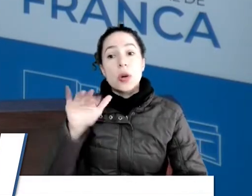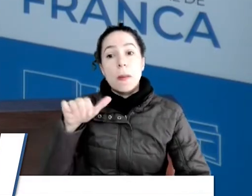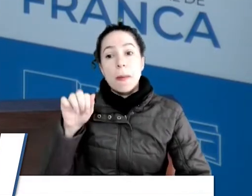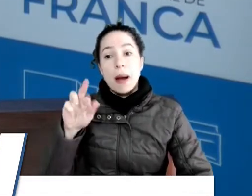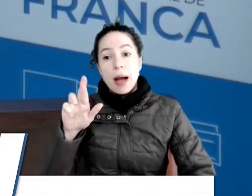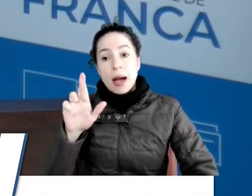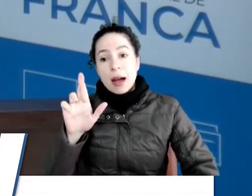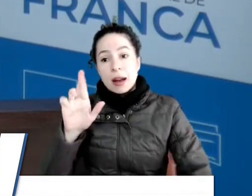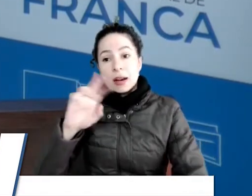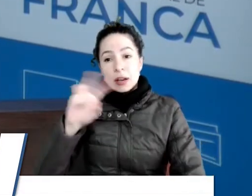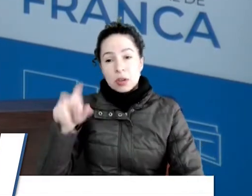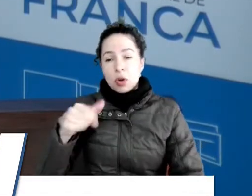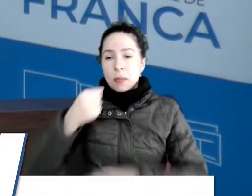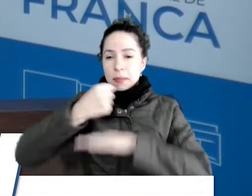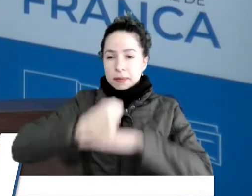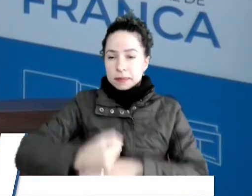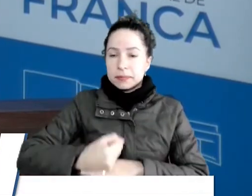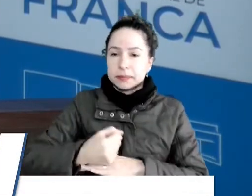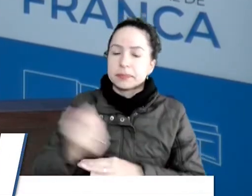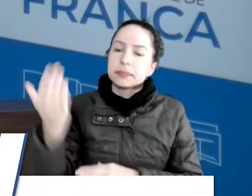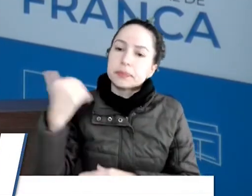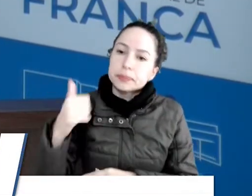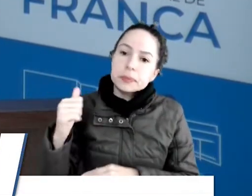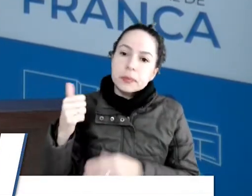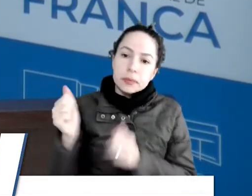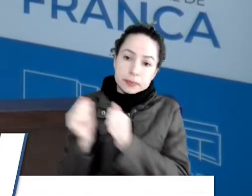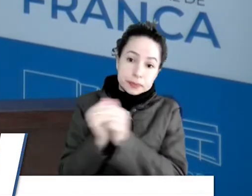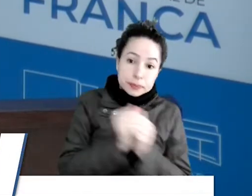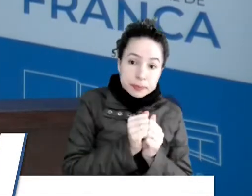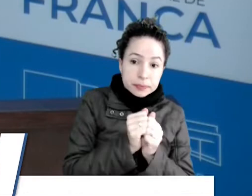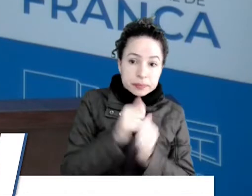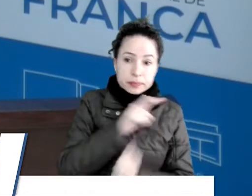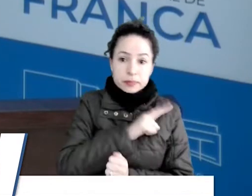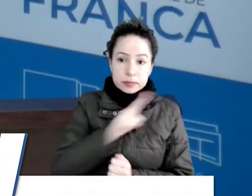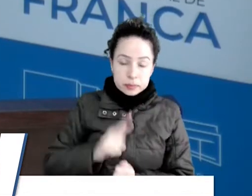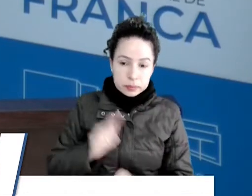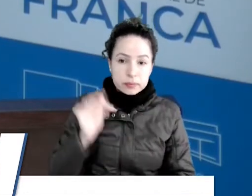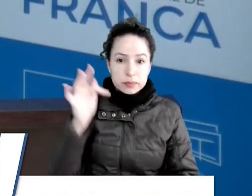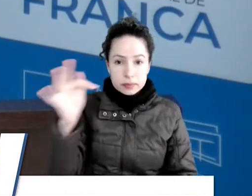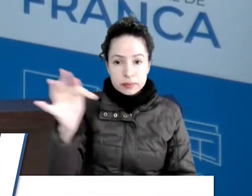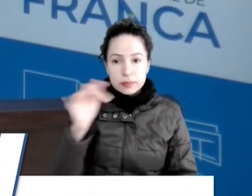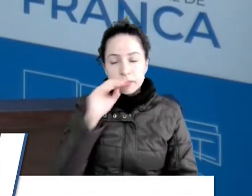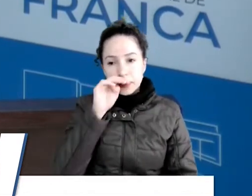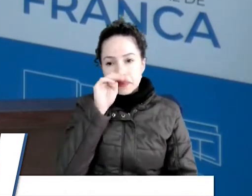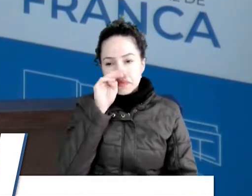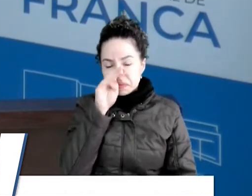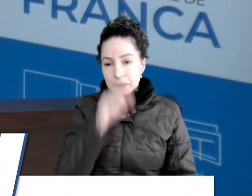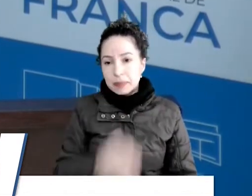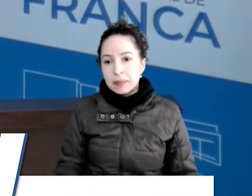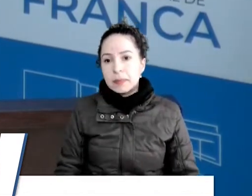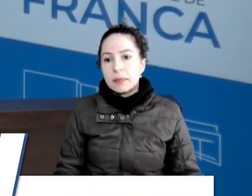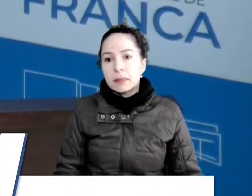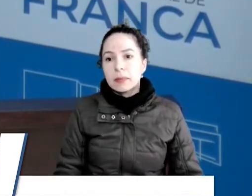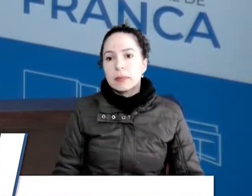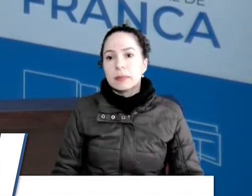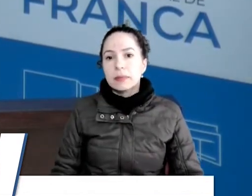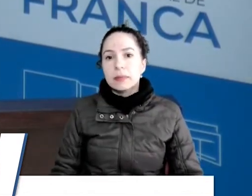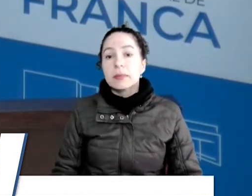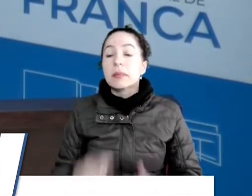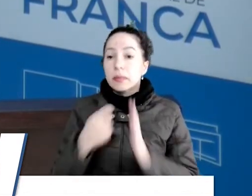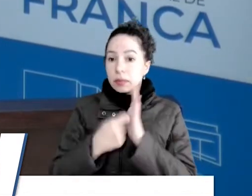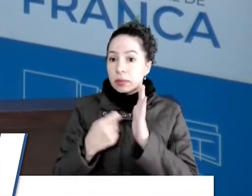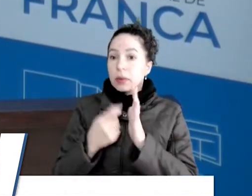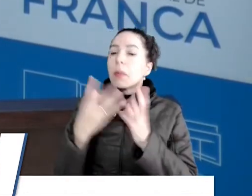cidade de Franca, quando ele esteve junto ao governo federal. Muitos, inclusive, foram recebidos por